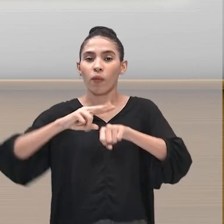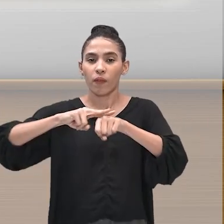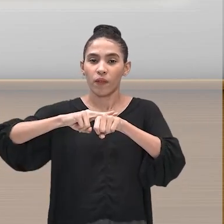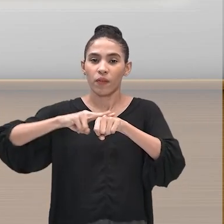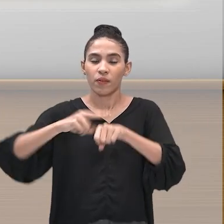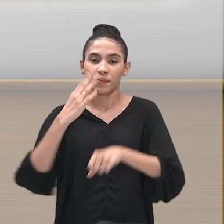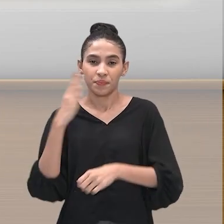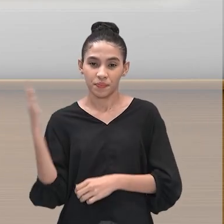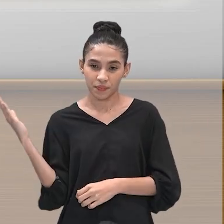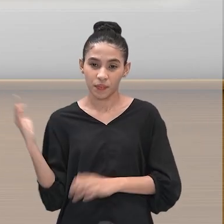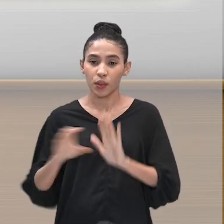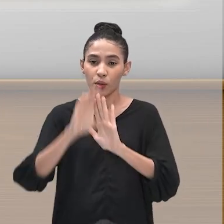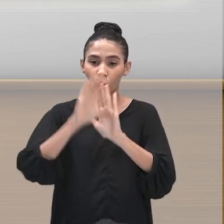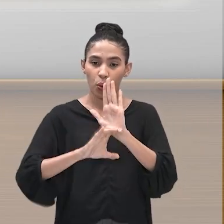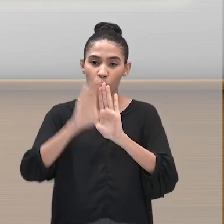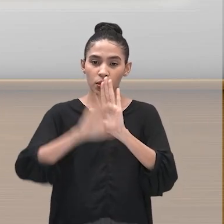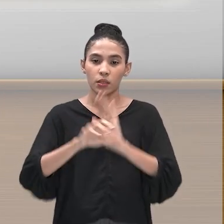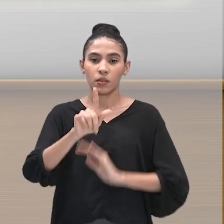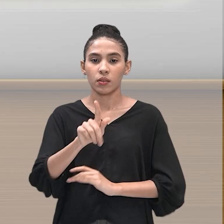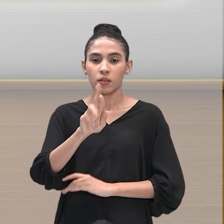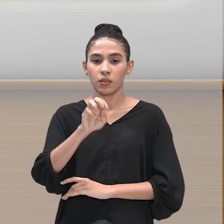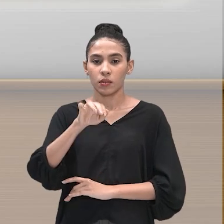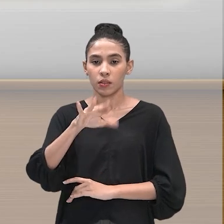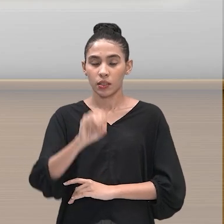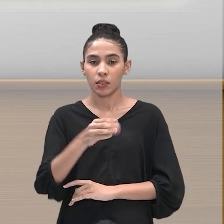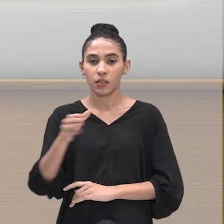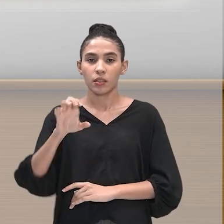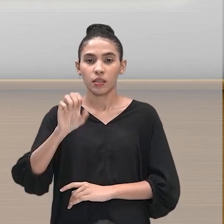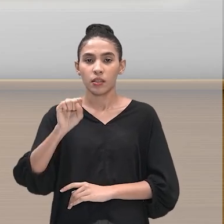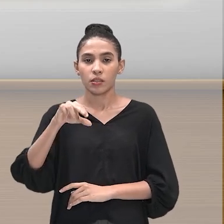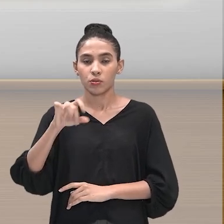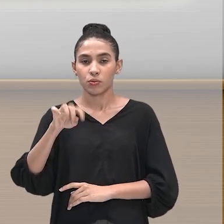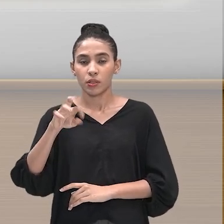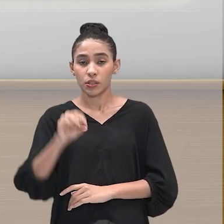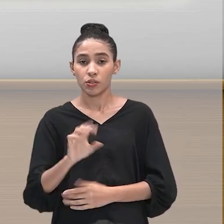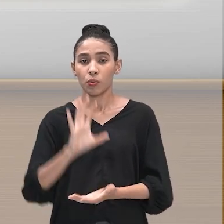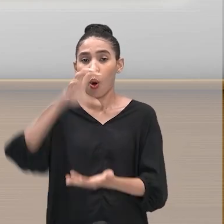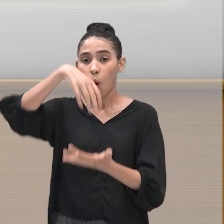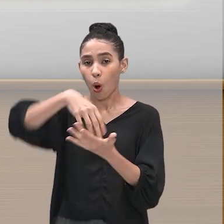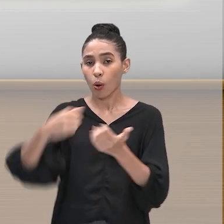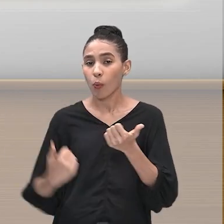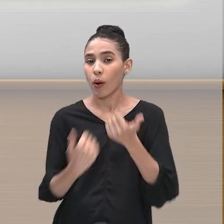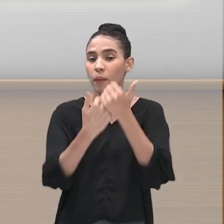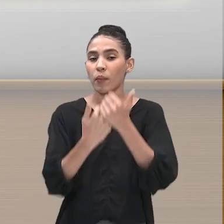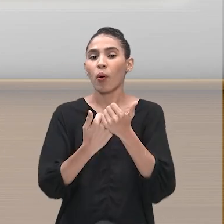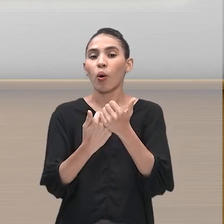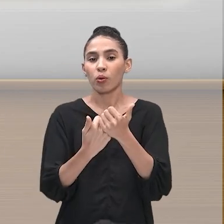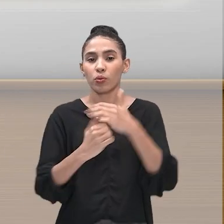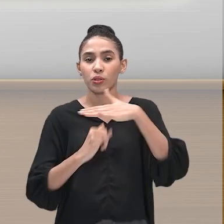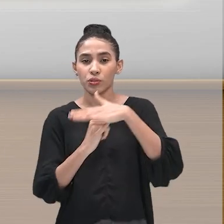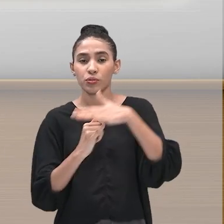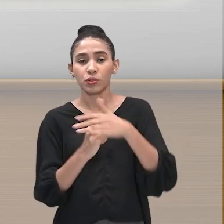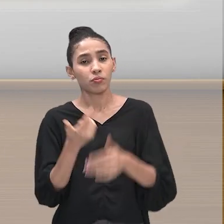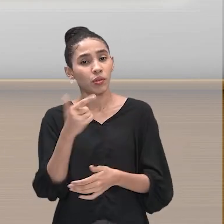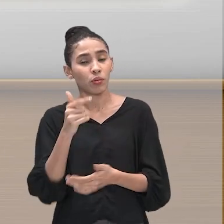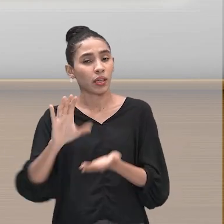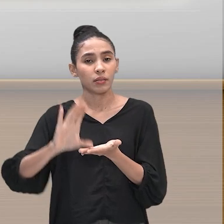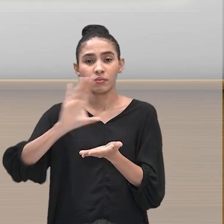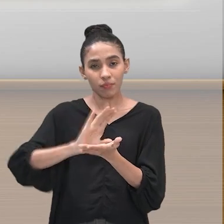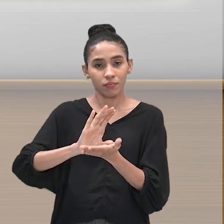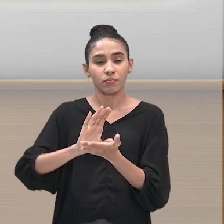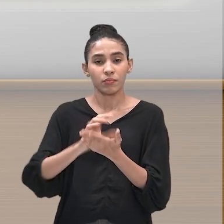trazendo aí o conceito de Grêmio Estudantil, que é um órgão de apoio institucional, sem fins lucrativos,